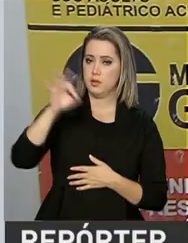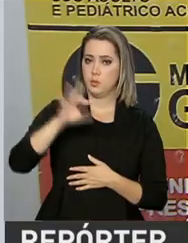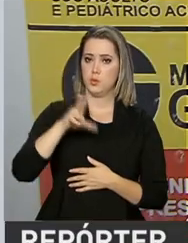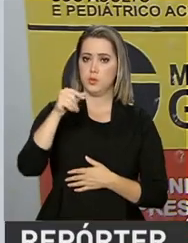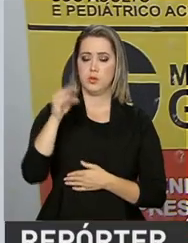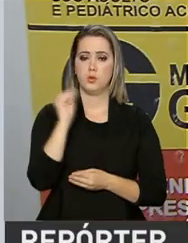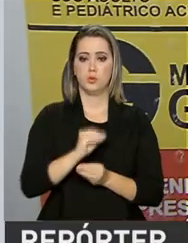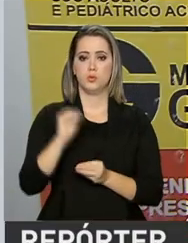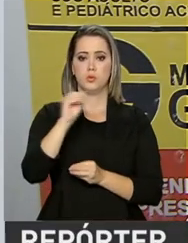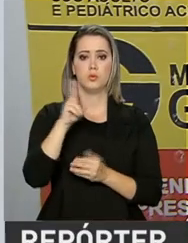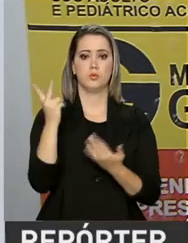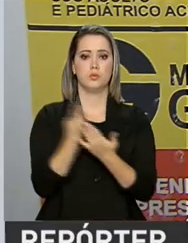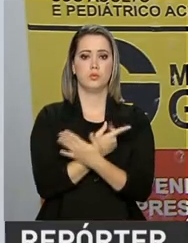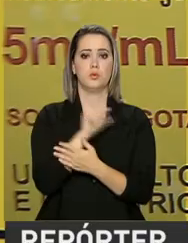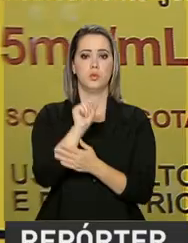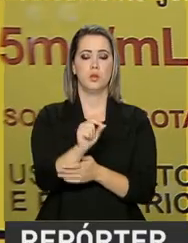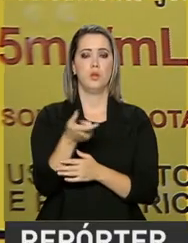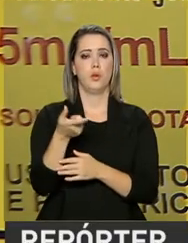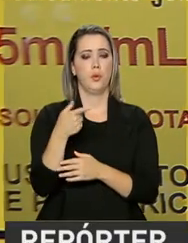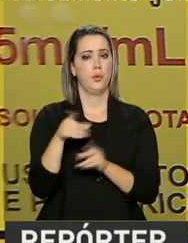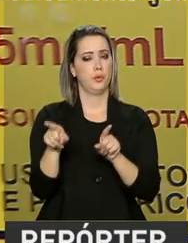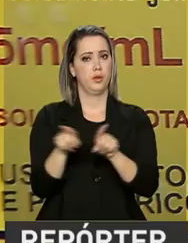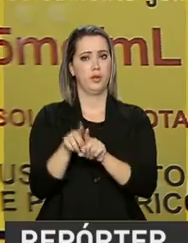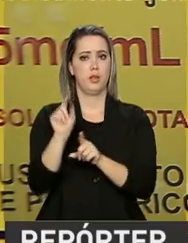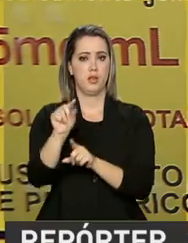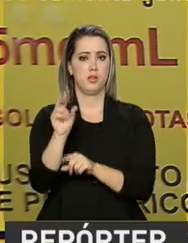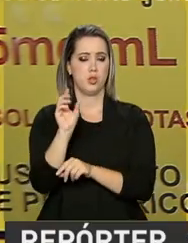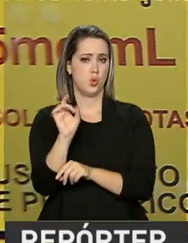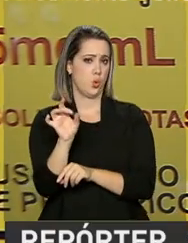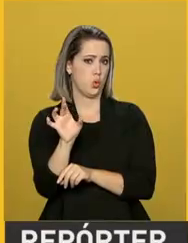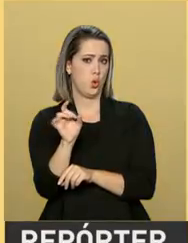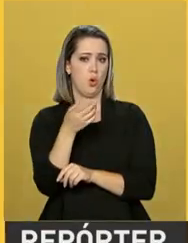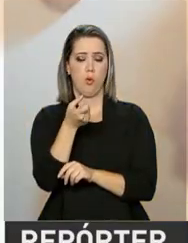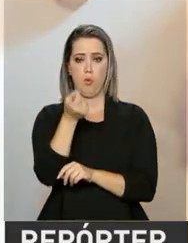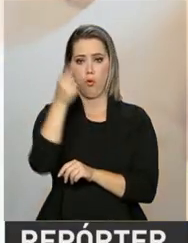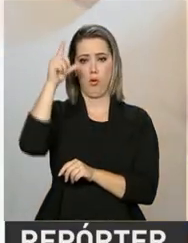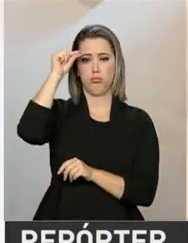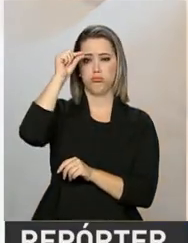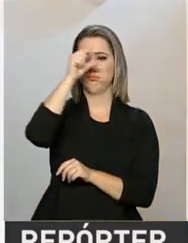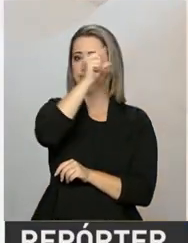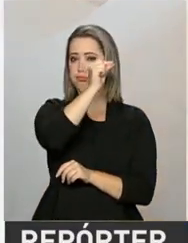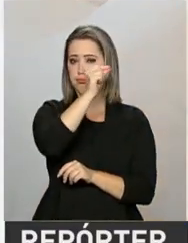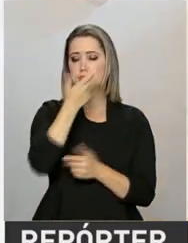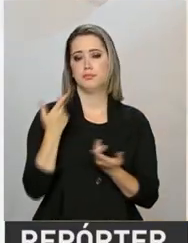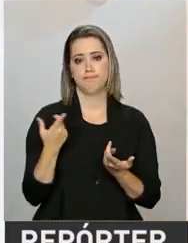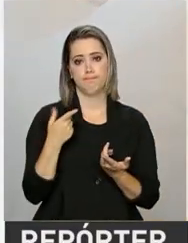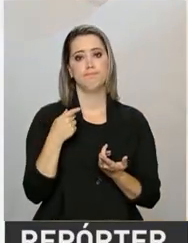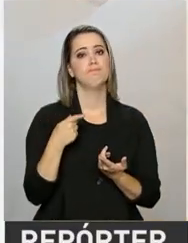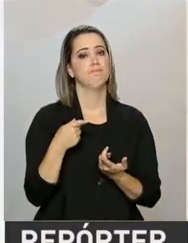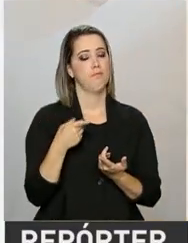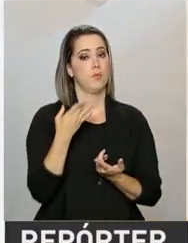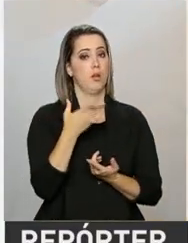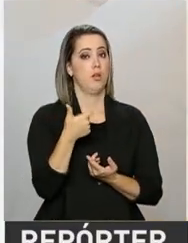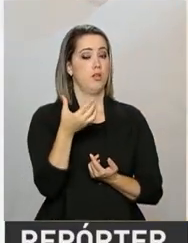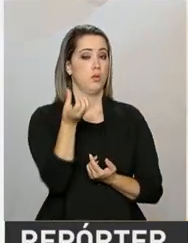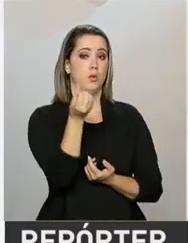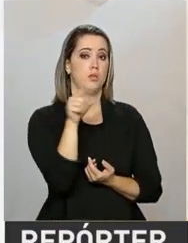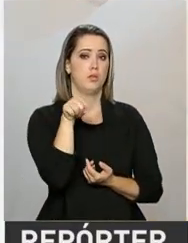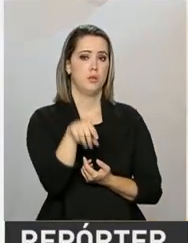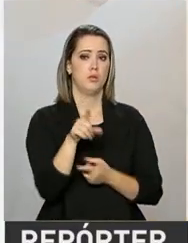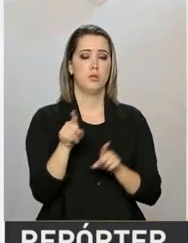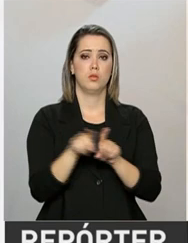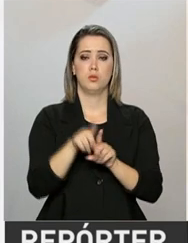glaucoma são feitos em regime ambulatorial com o uso de colírio em 2016 foram realizados no SUS